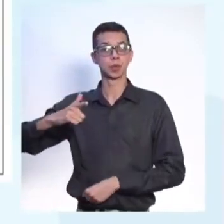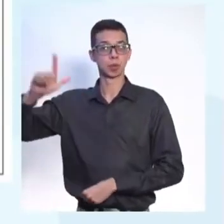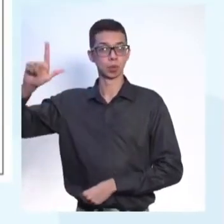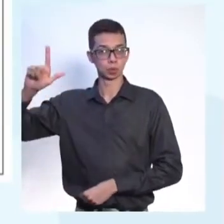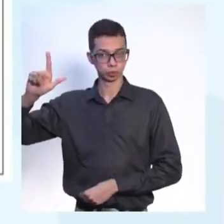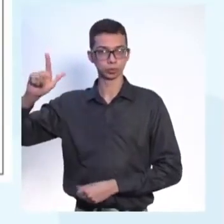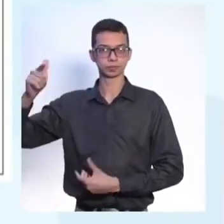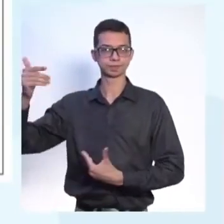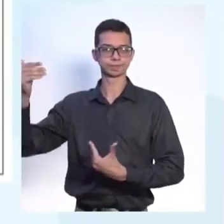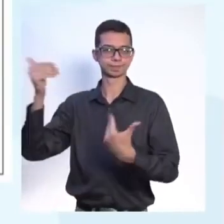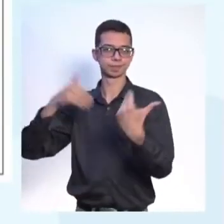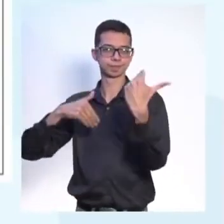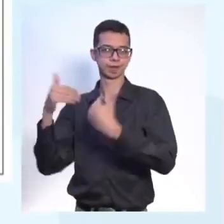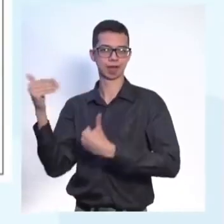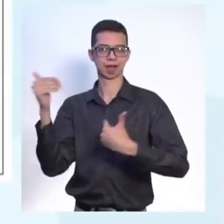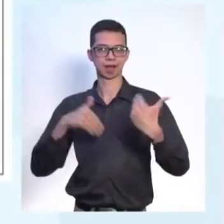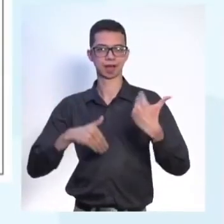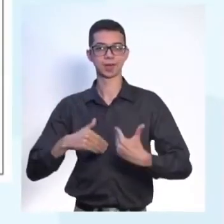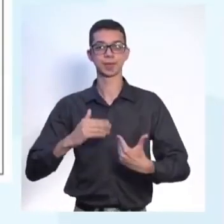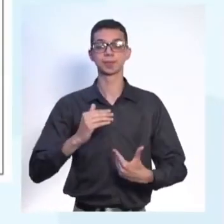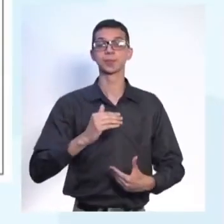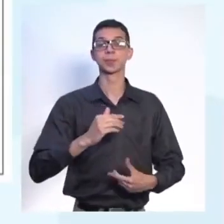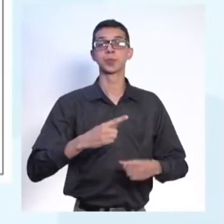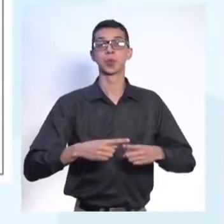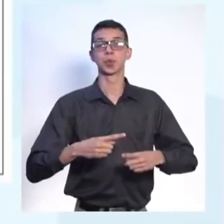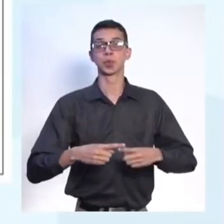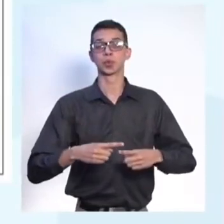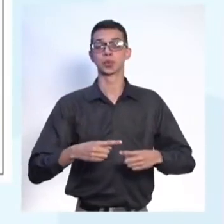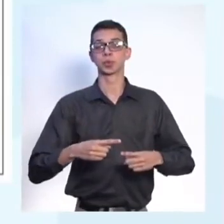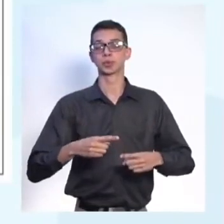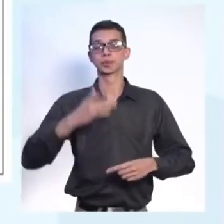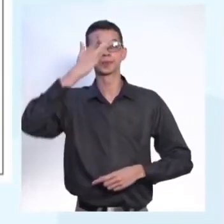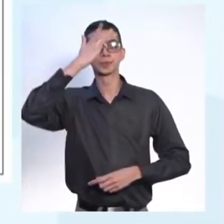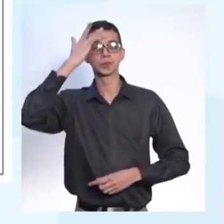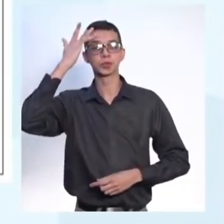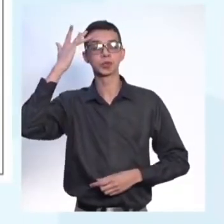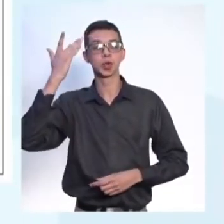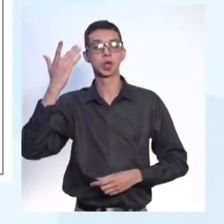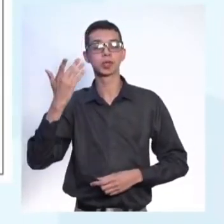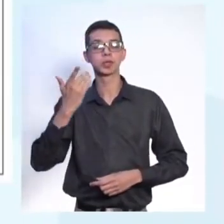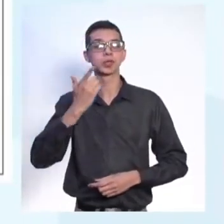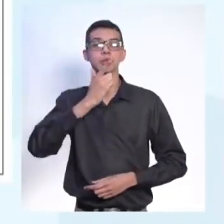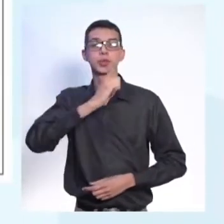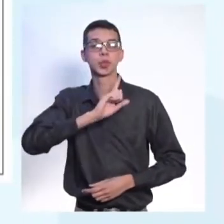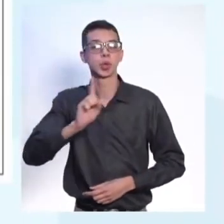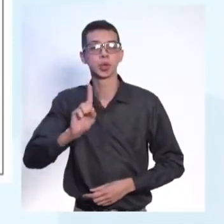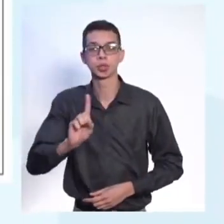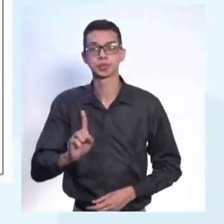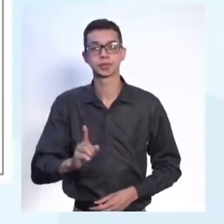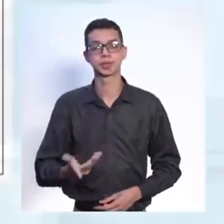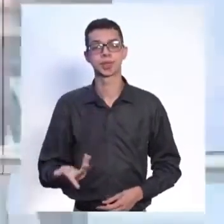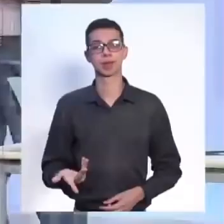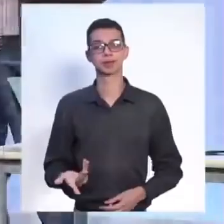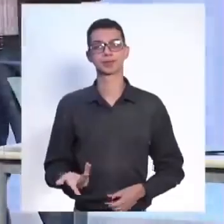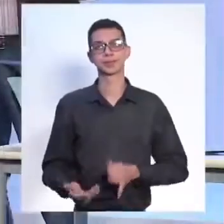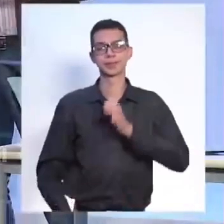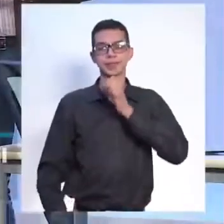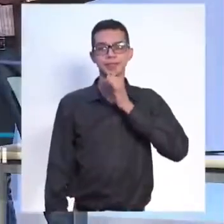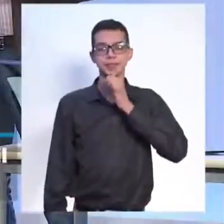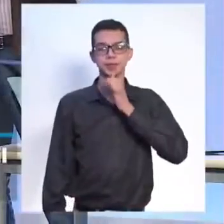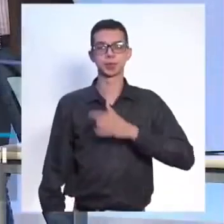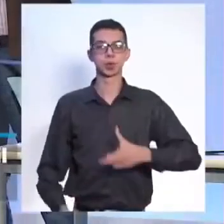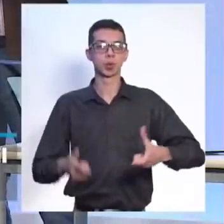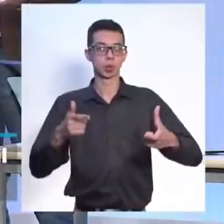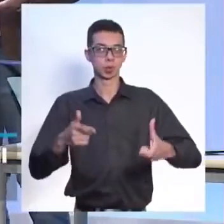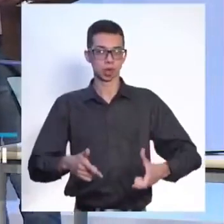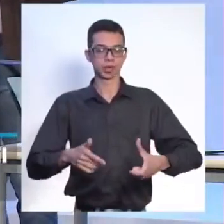outros países e que eles não encontram vamos dizer assim, uma estrutura